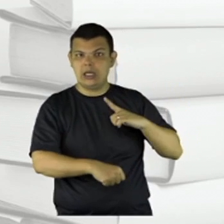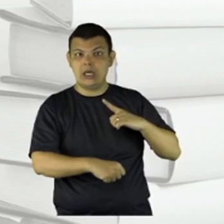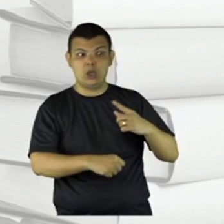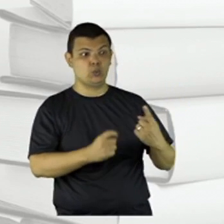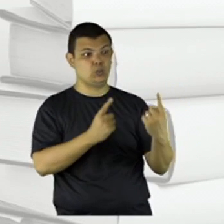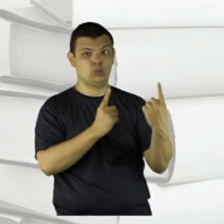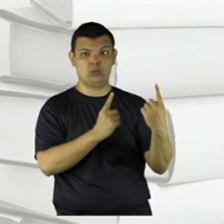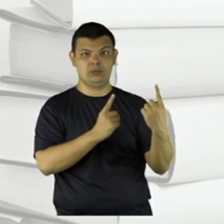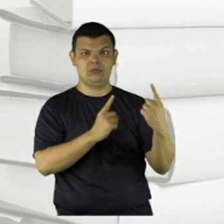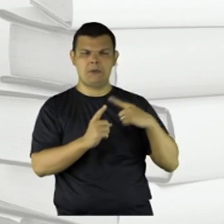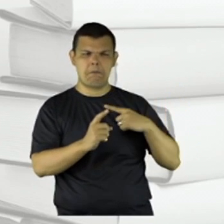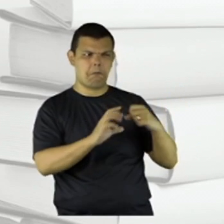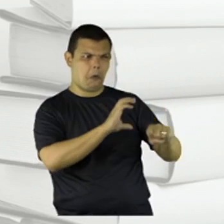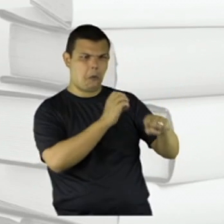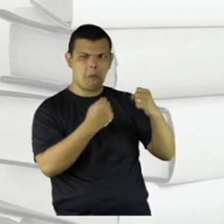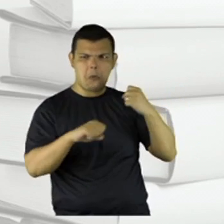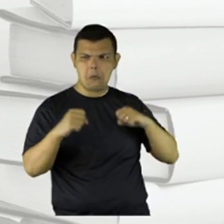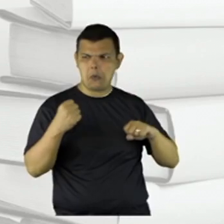golpes.